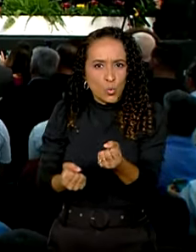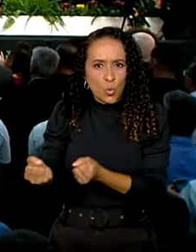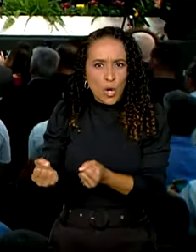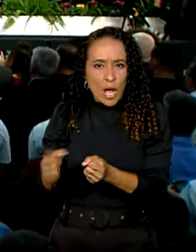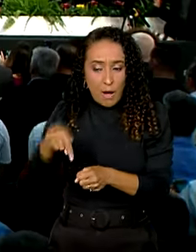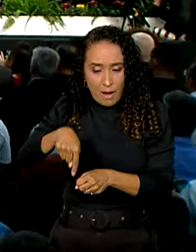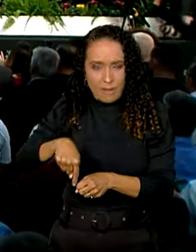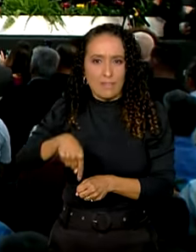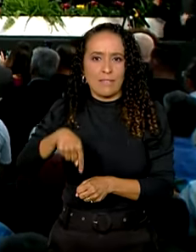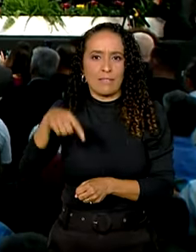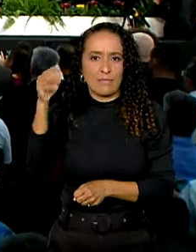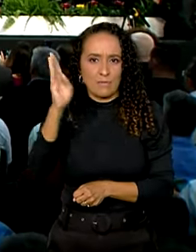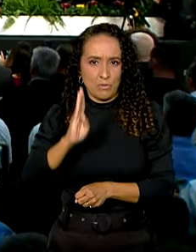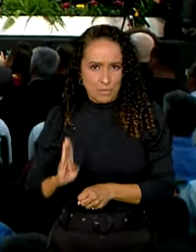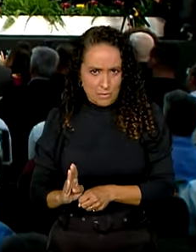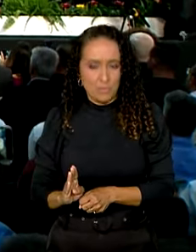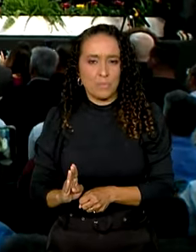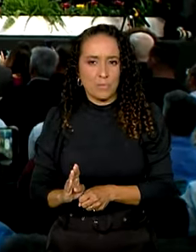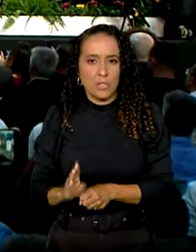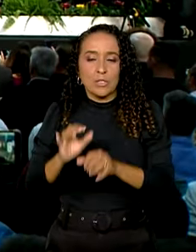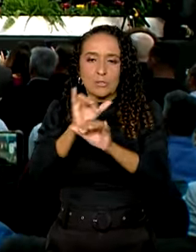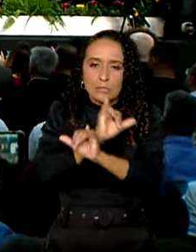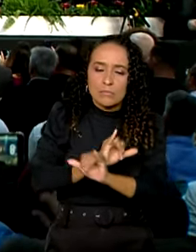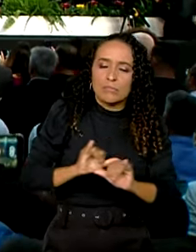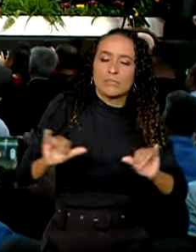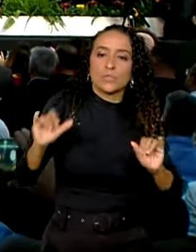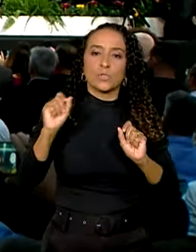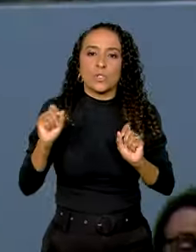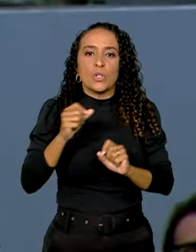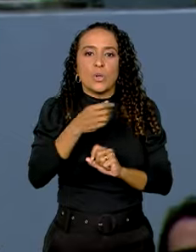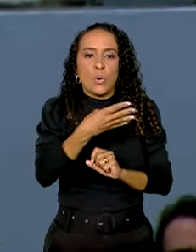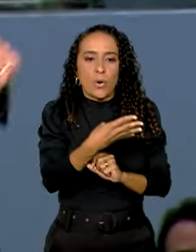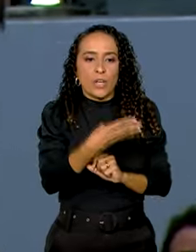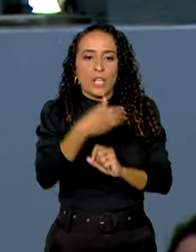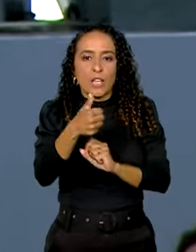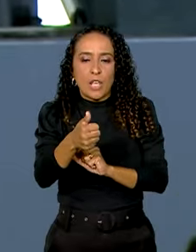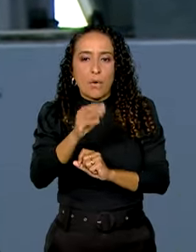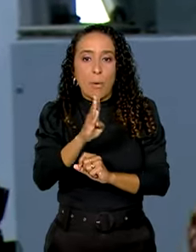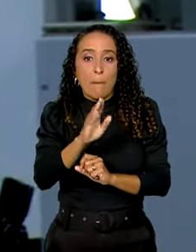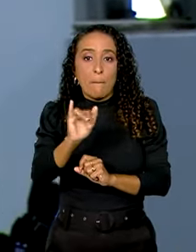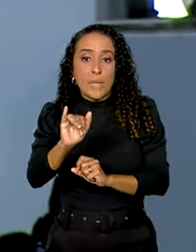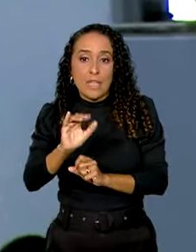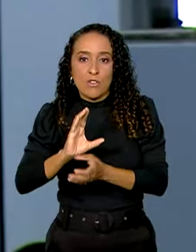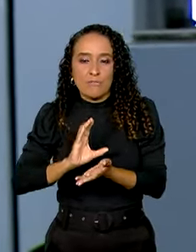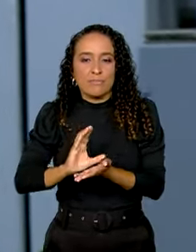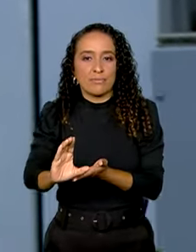do país está anunciando 41 bilhões